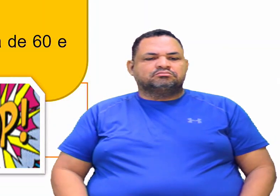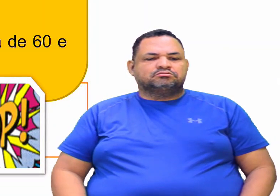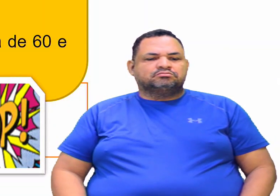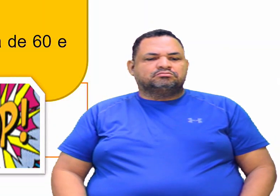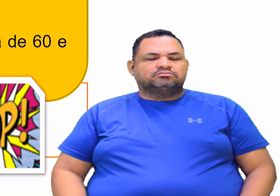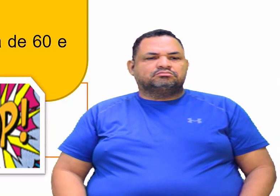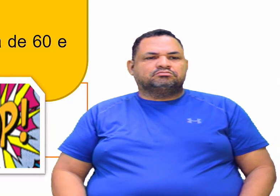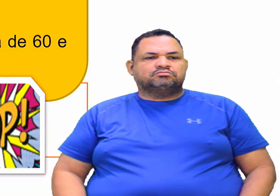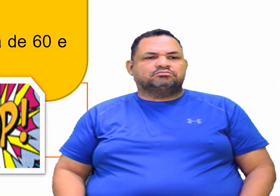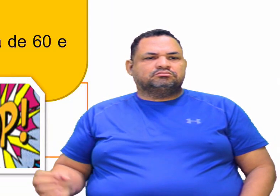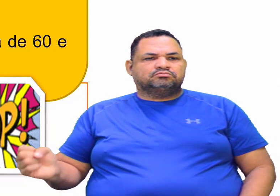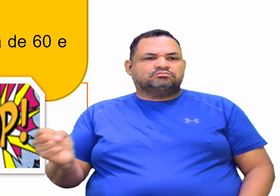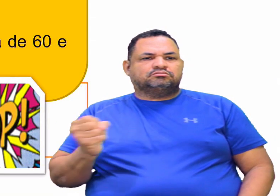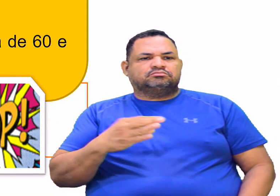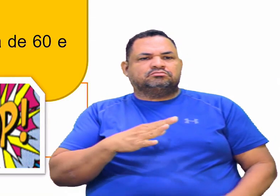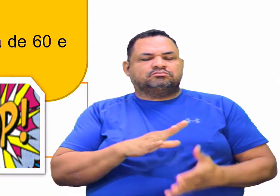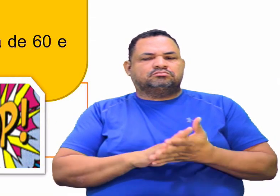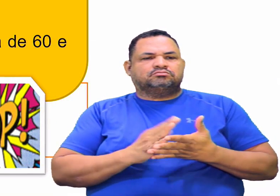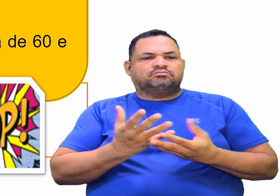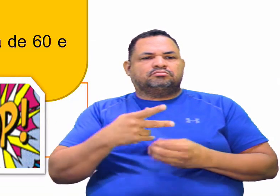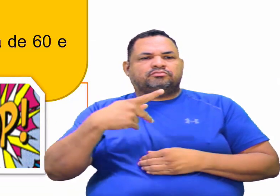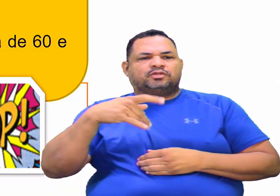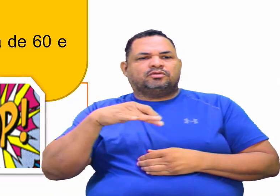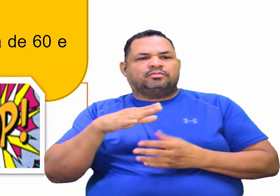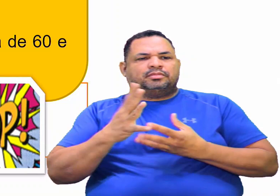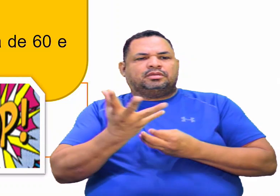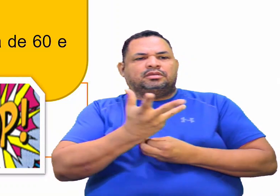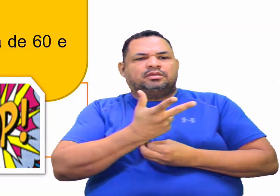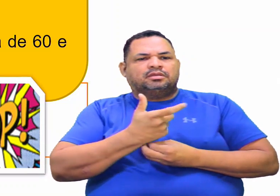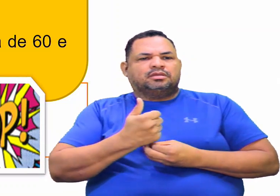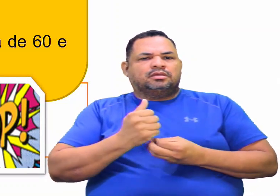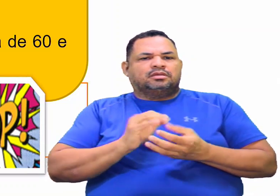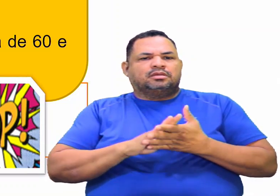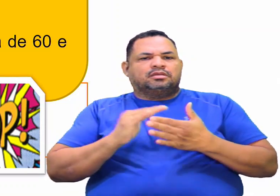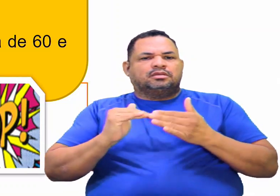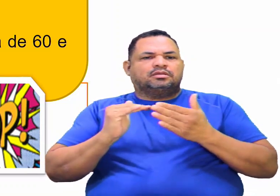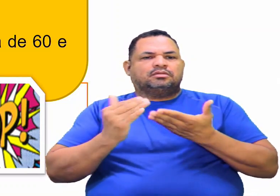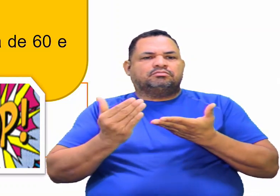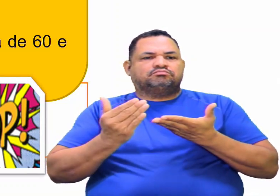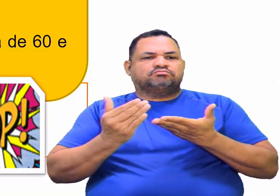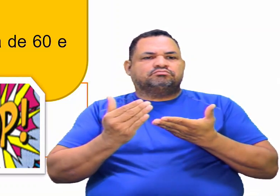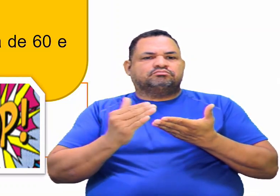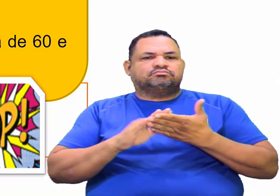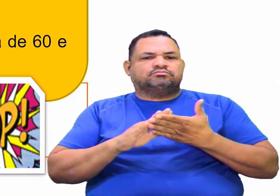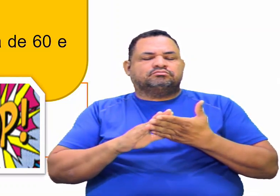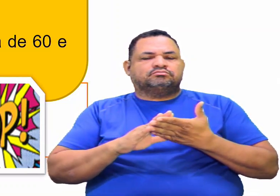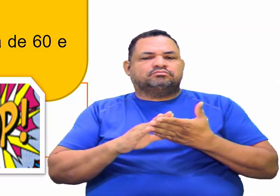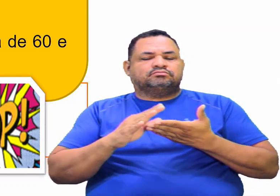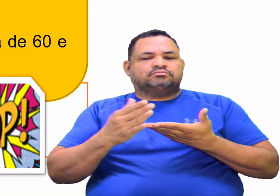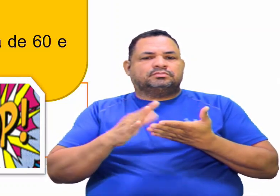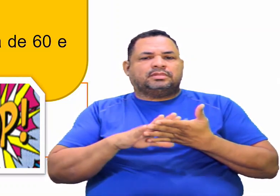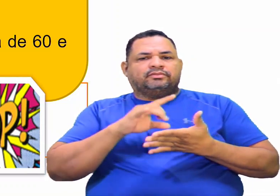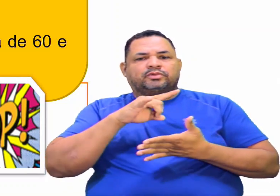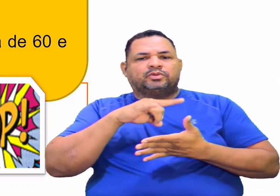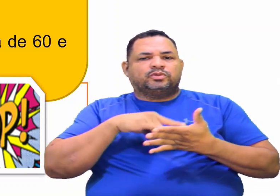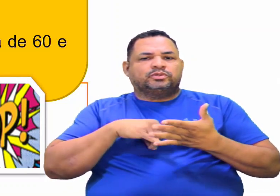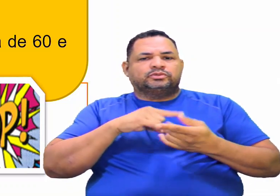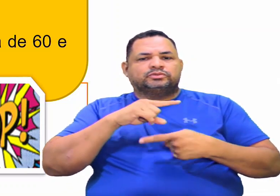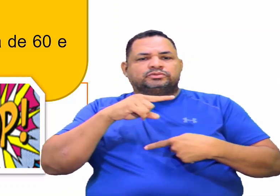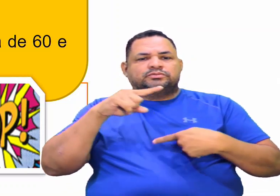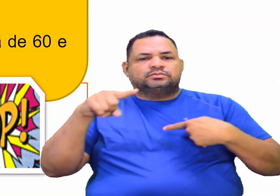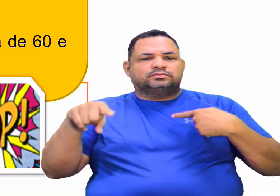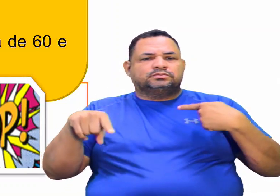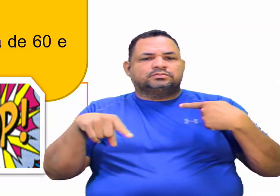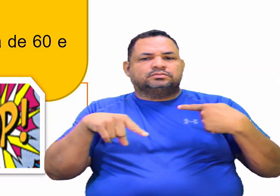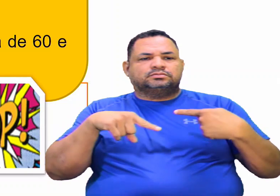das novas formas de arte, né? Como a pop art, que é uma arte que atém-se à documentação